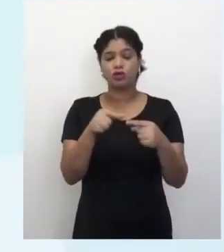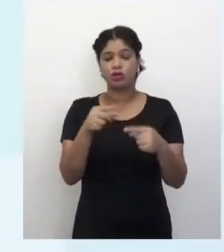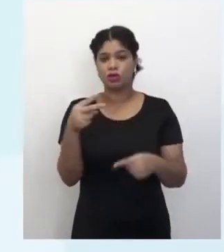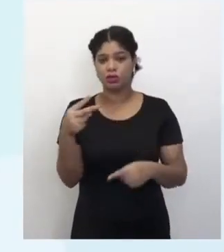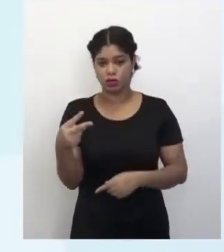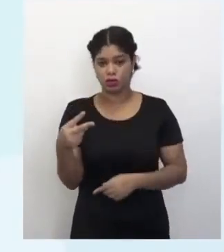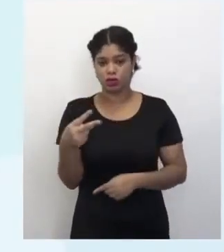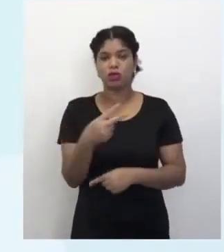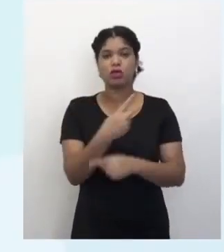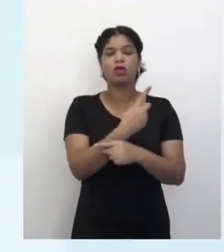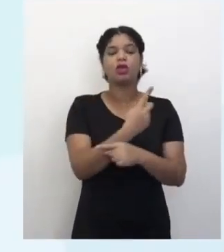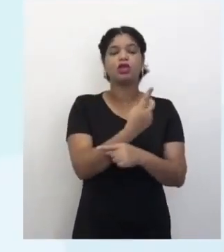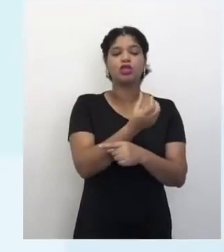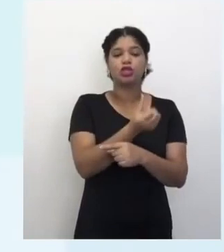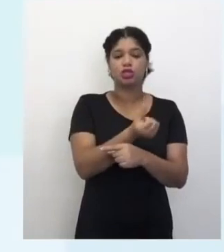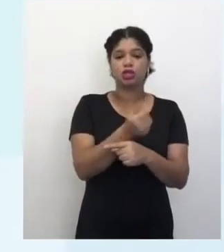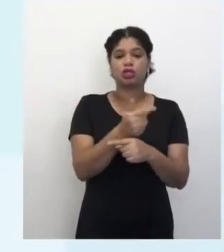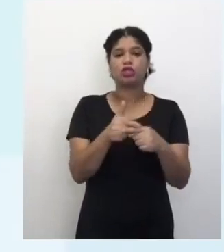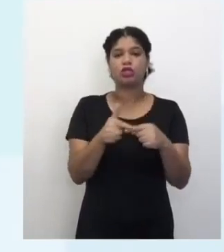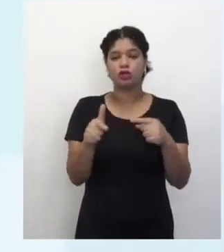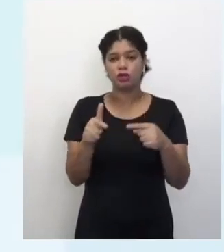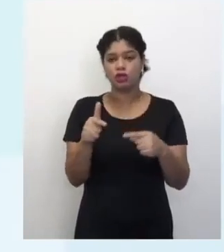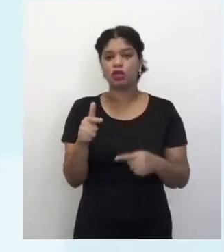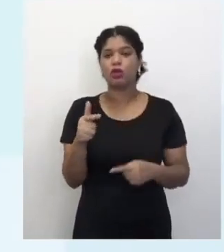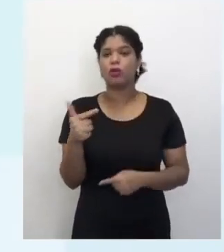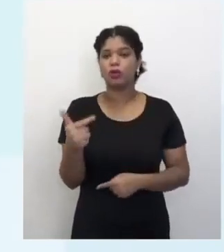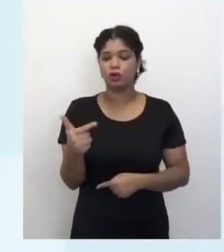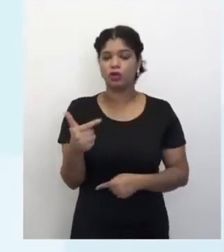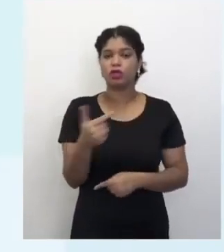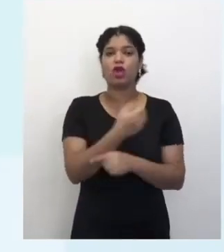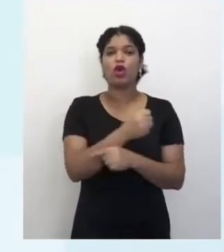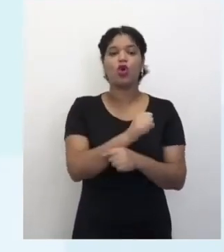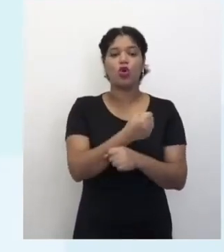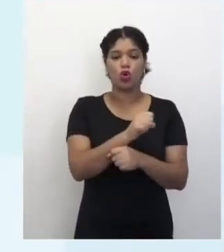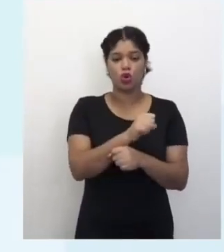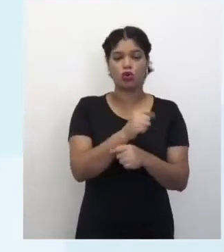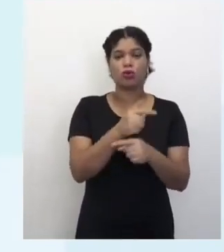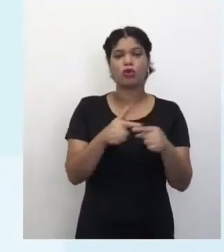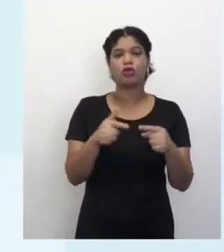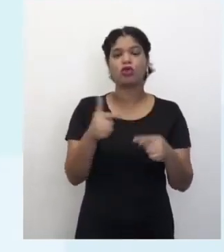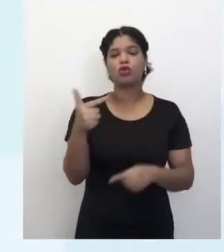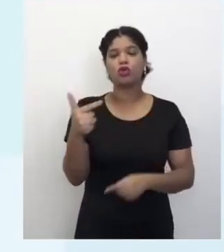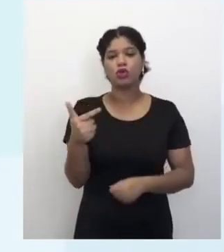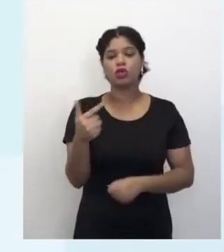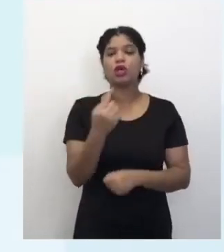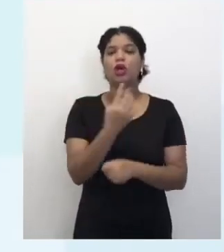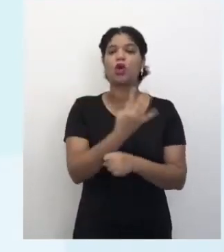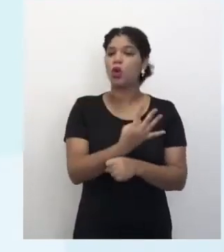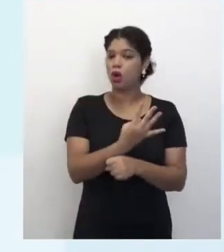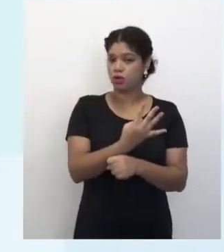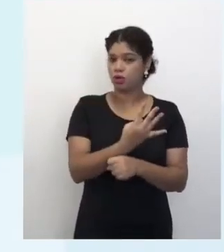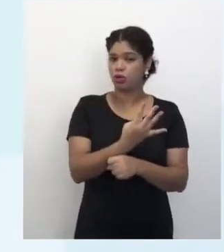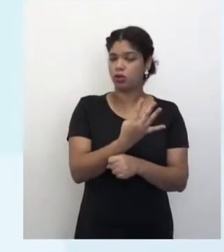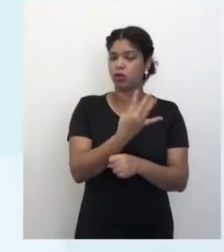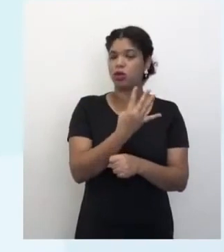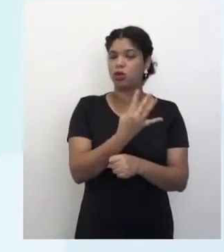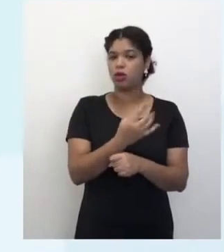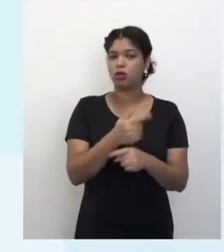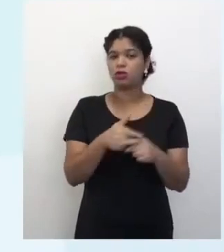né, 16, por 2, 8, por 2, 4, por